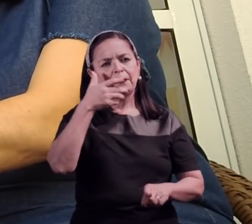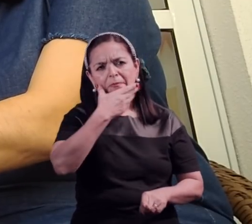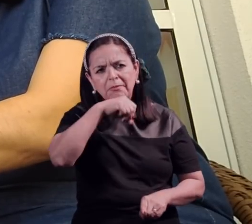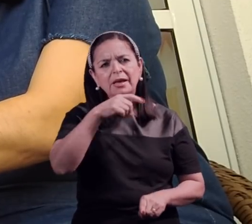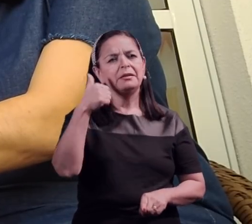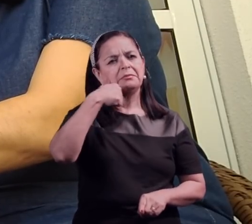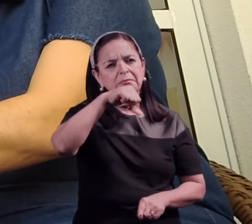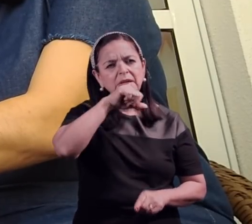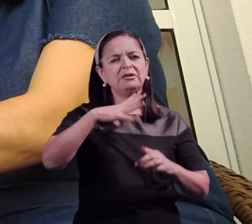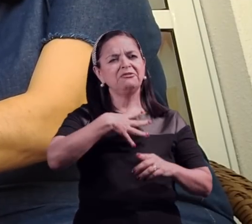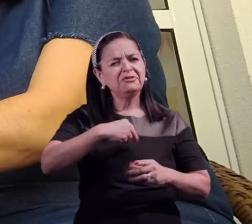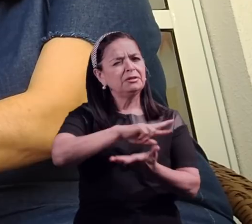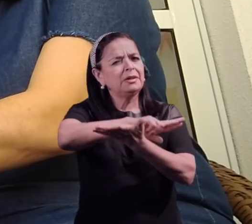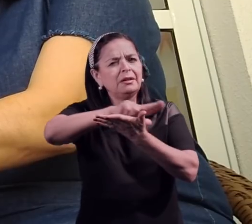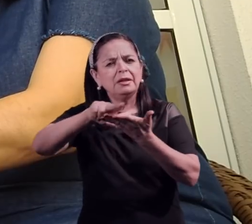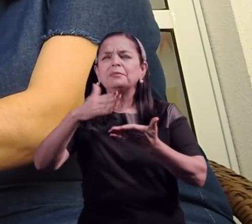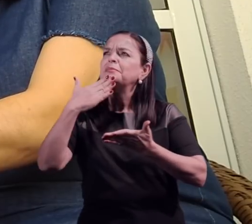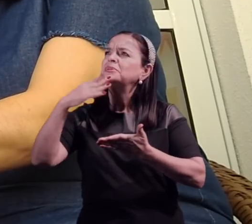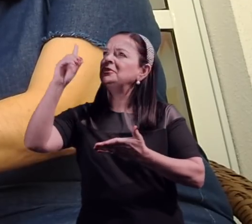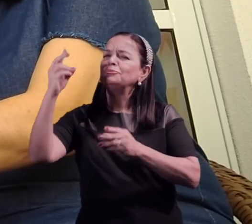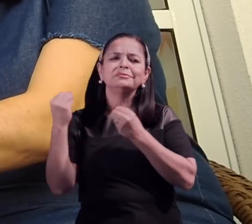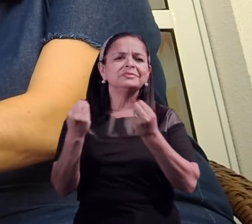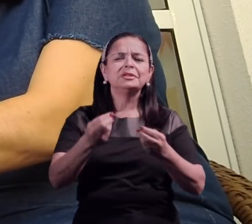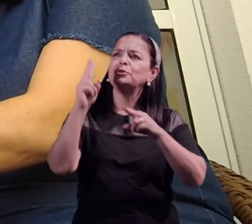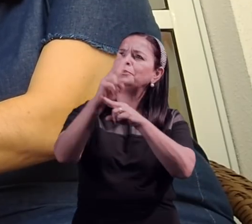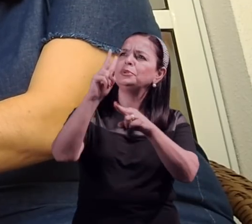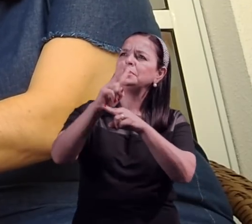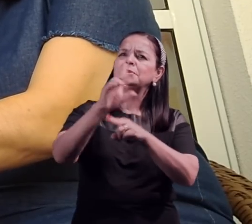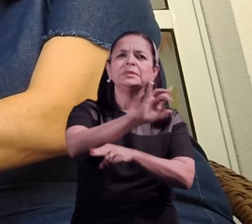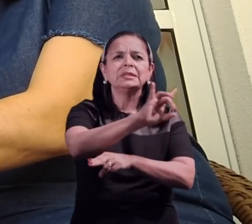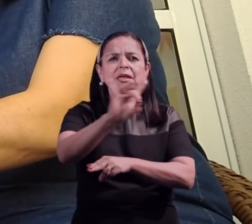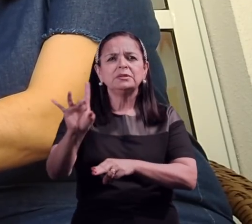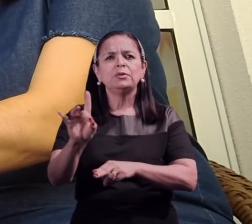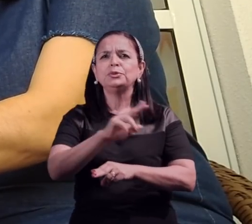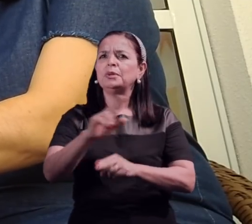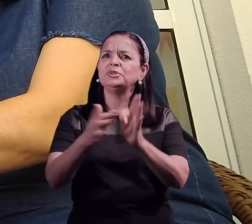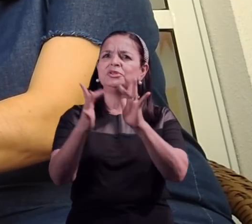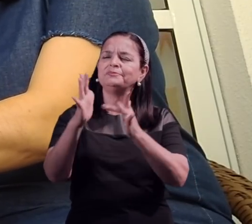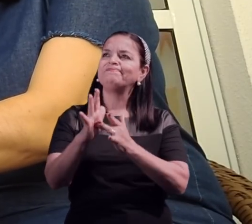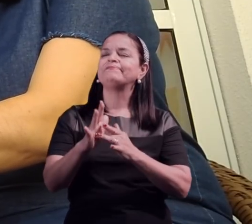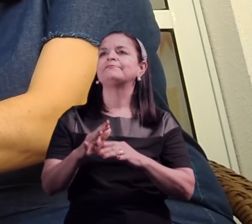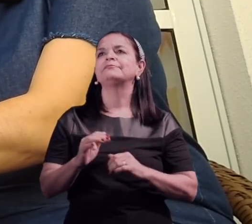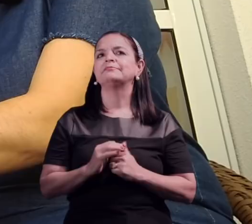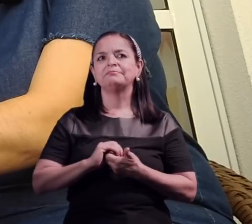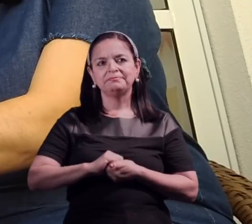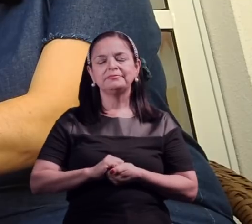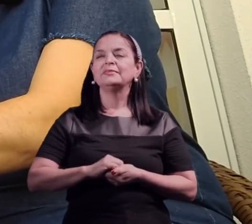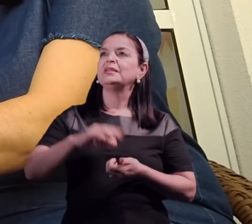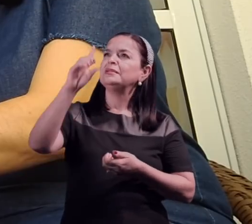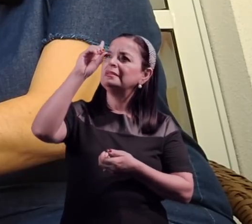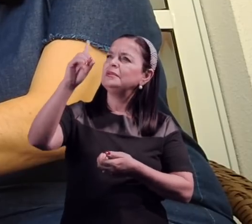filhos. Pedimos a Tua proteção, Senhor, sobre cada um. Em nome de Jesus, ó Pai. Deus, te louvamos e